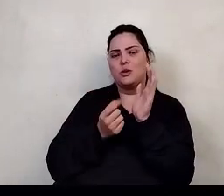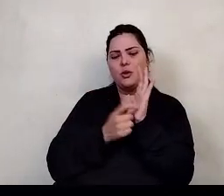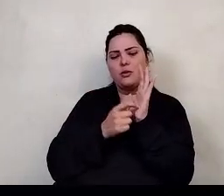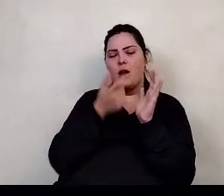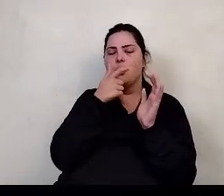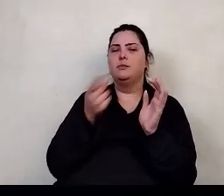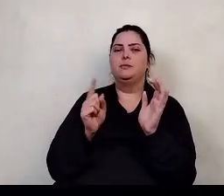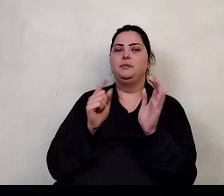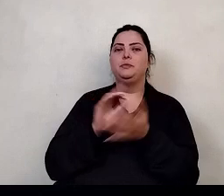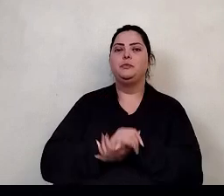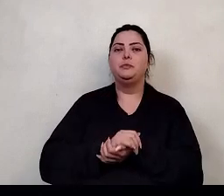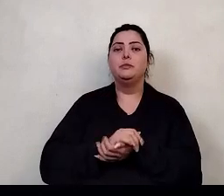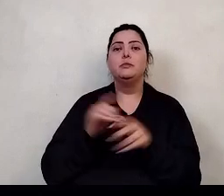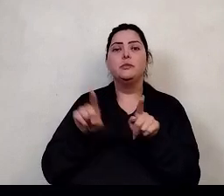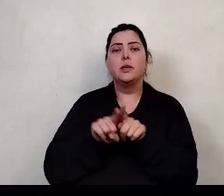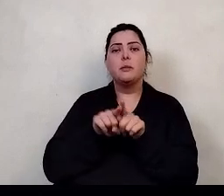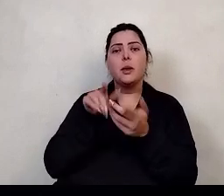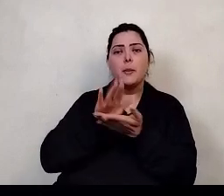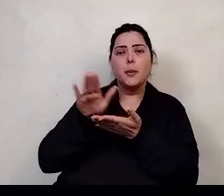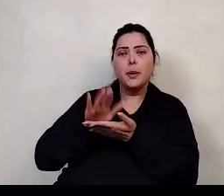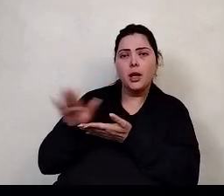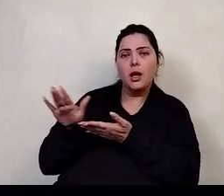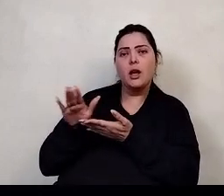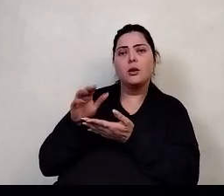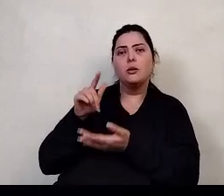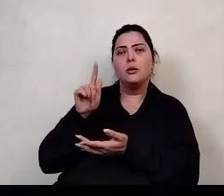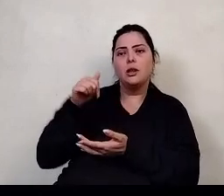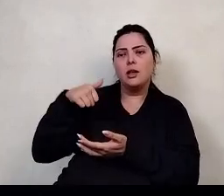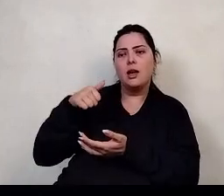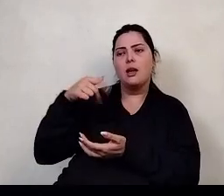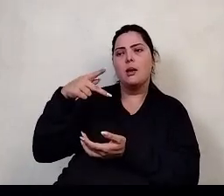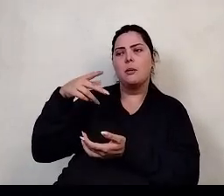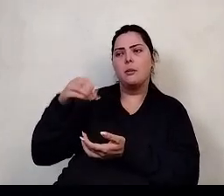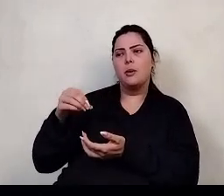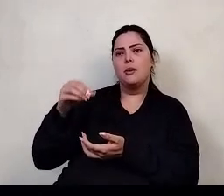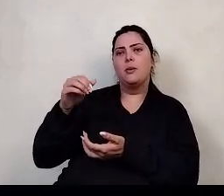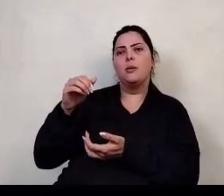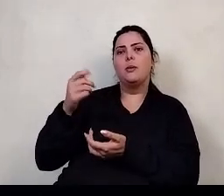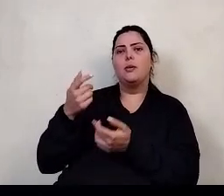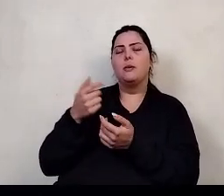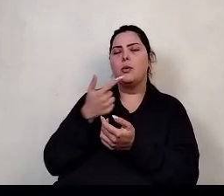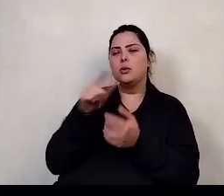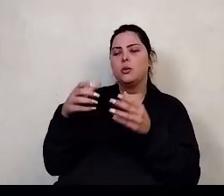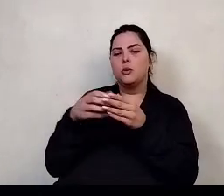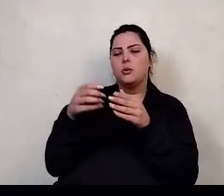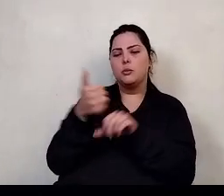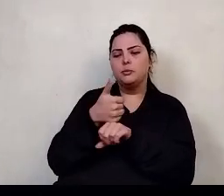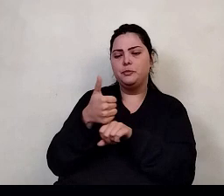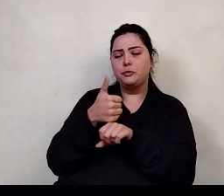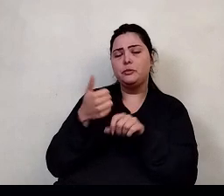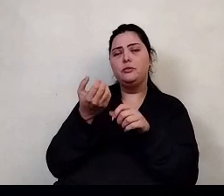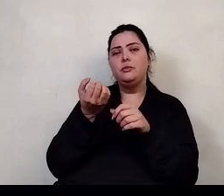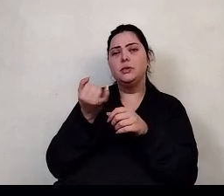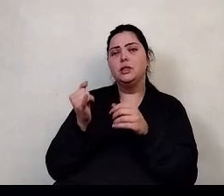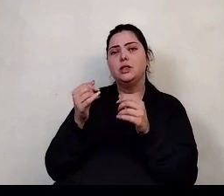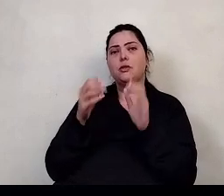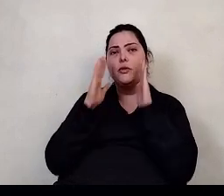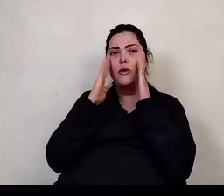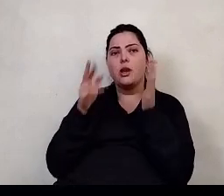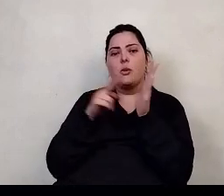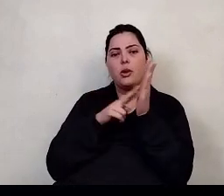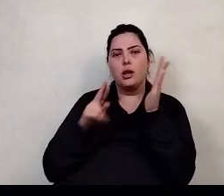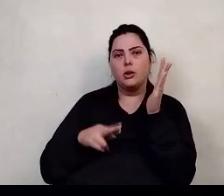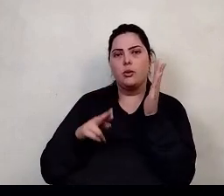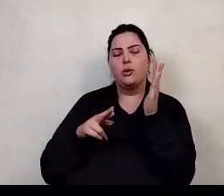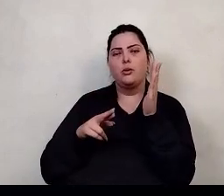disso, ele pode ser publicado para QAs, para POs, para PMs, para outras pessoas do time. Porque se você focar o relatório em função